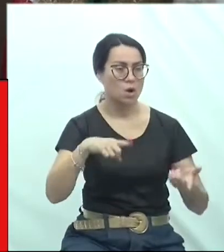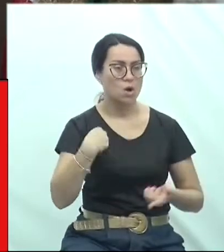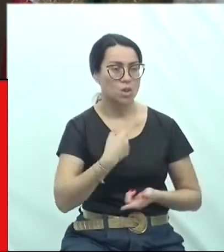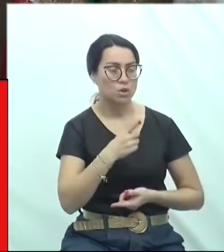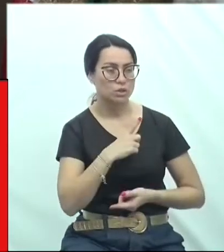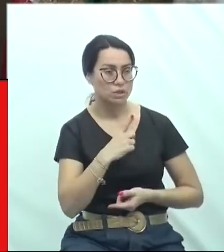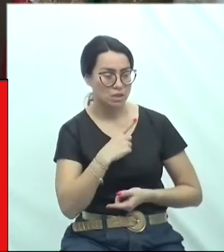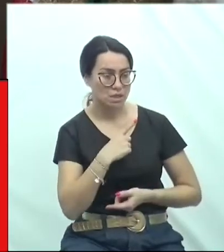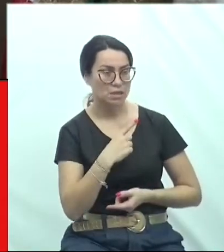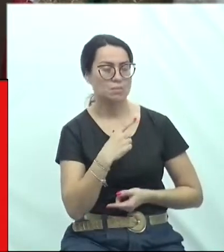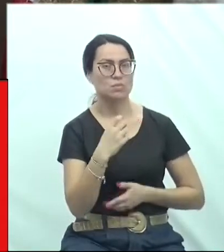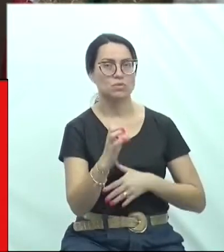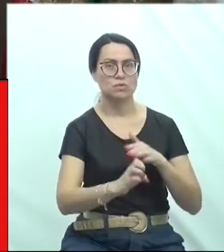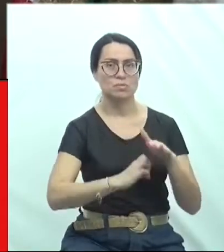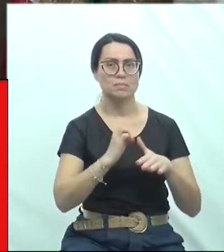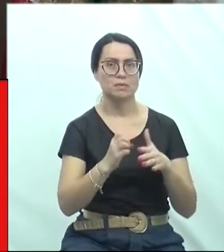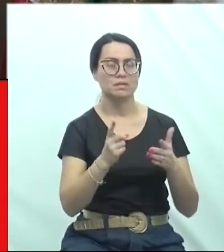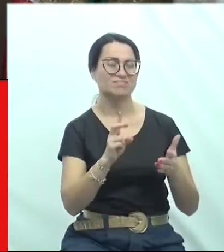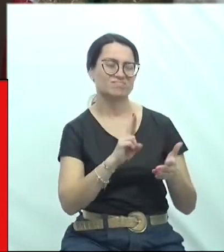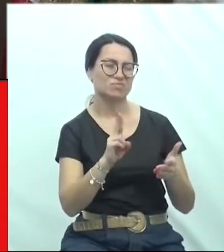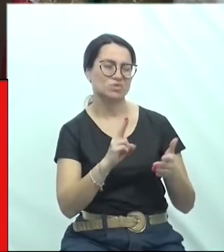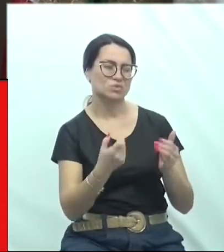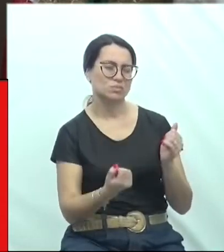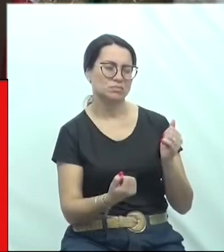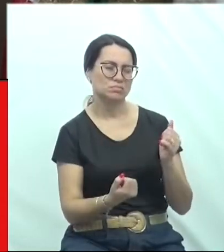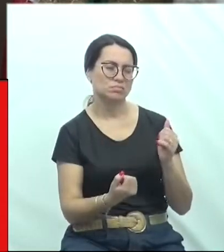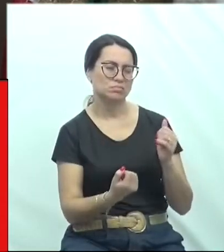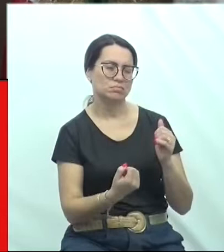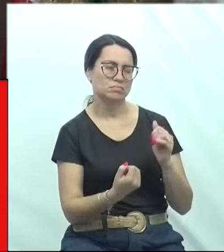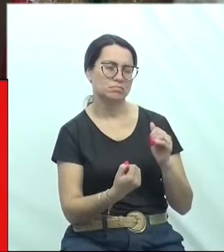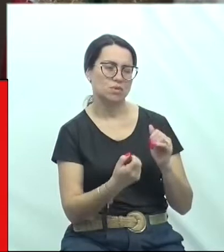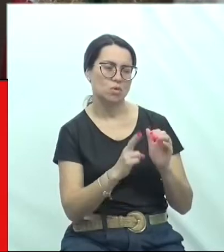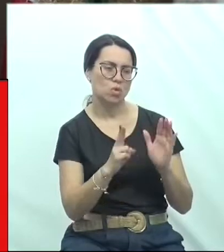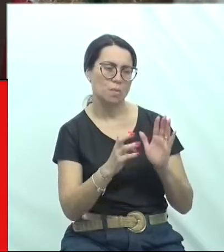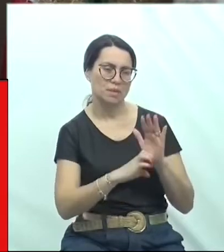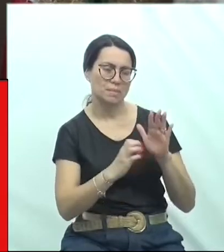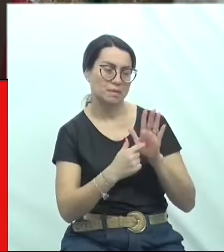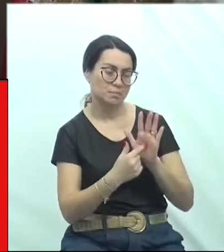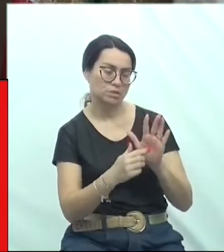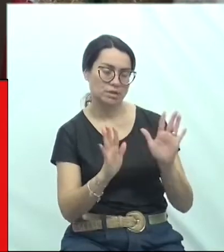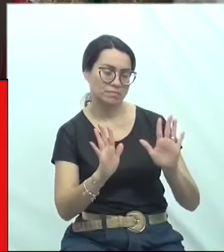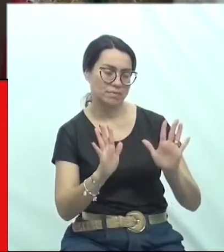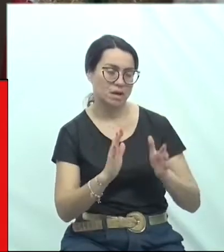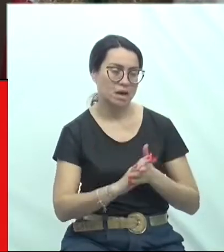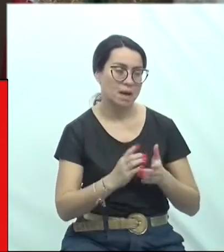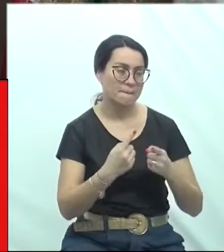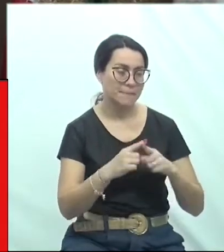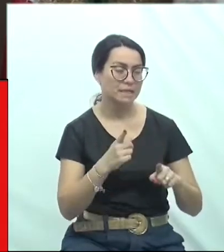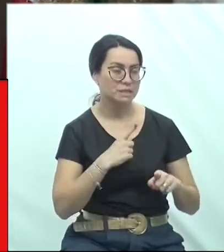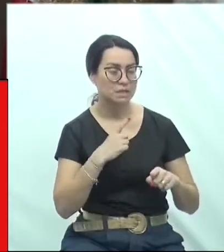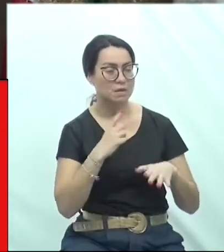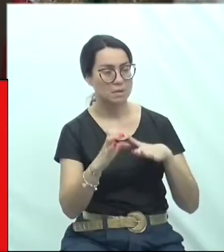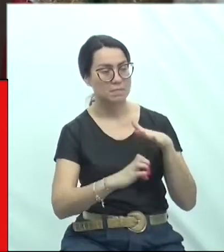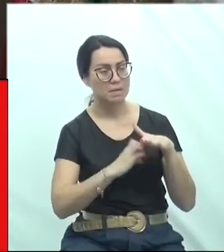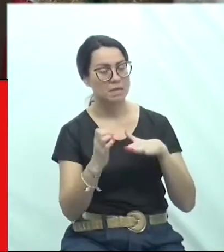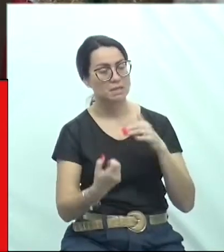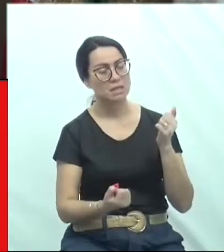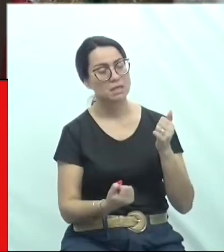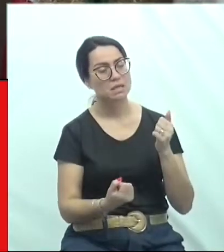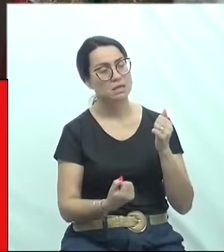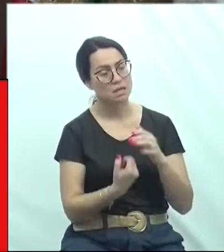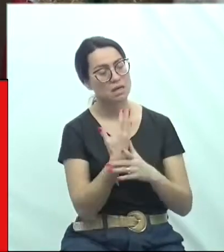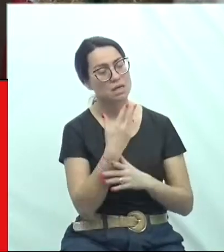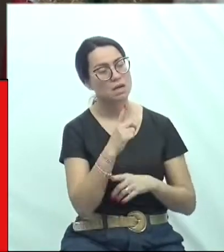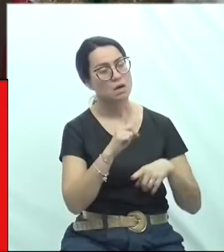que fabrica, não vou colocar o nome da empresa até para não estar fazendo, mas temos uma empresa que fabrica essa peça no município de Criciúma,